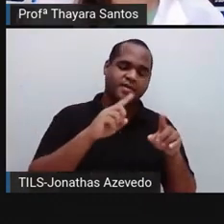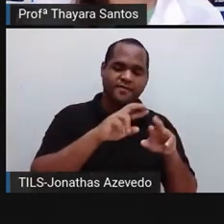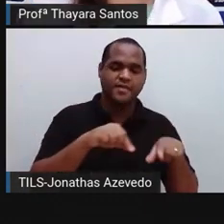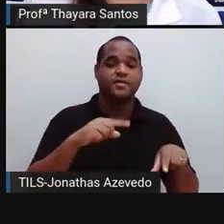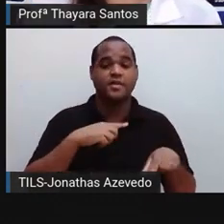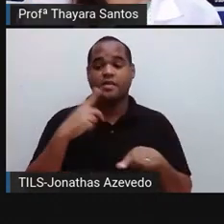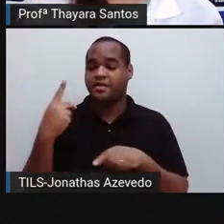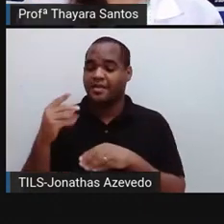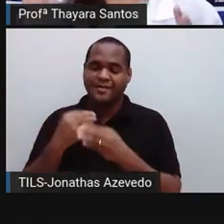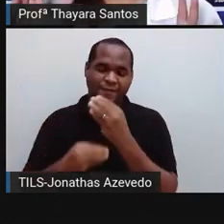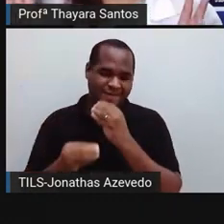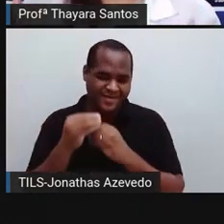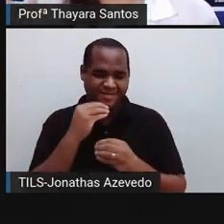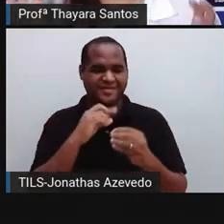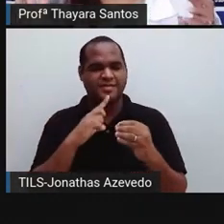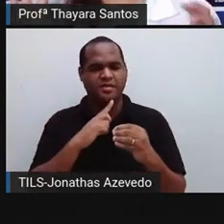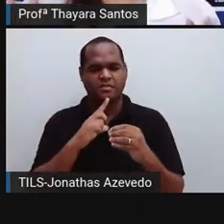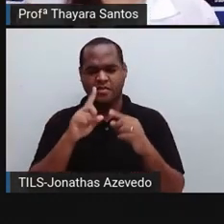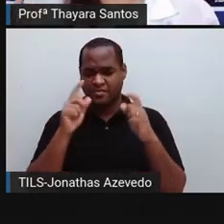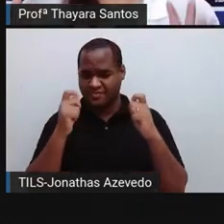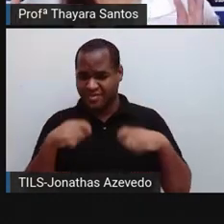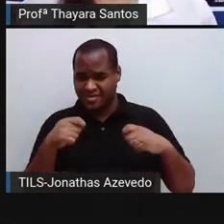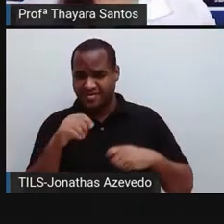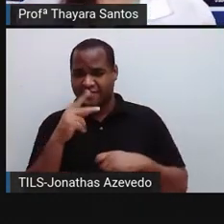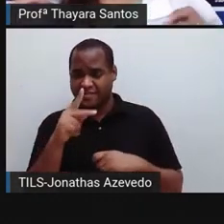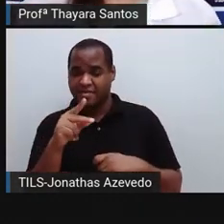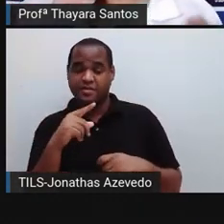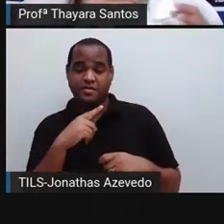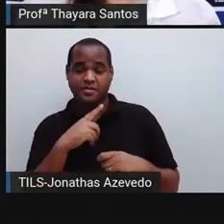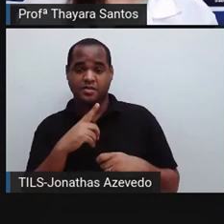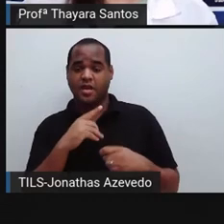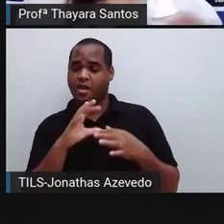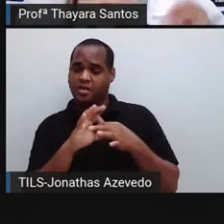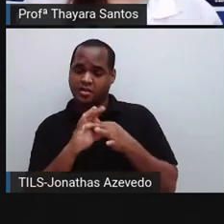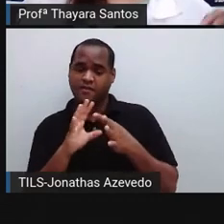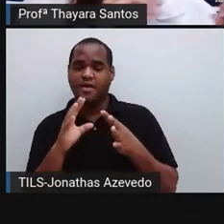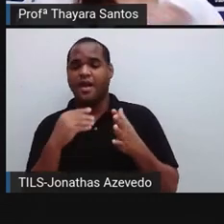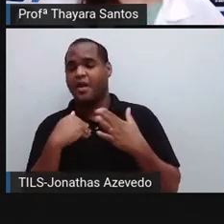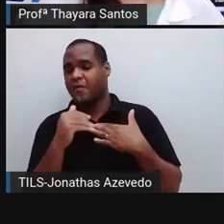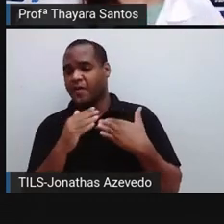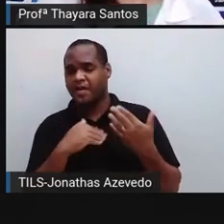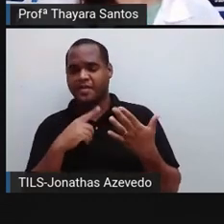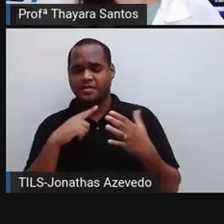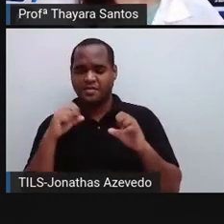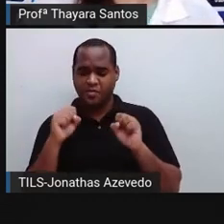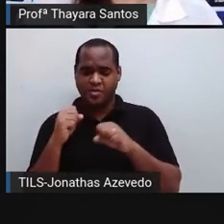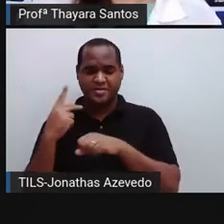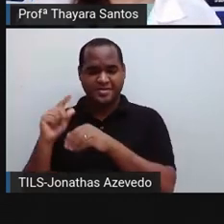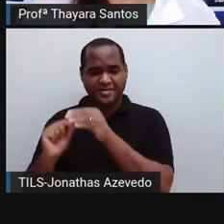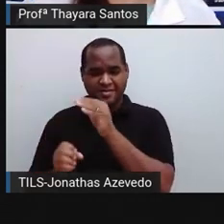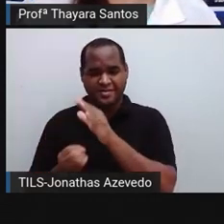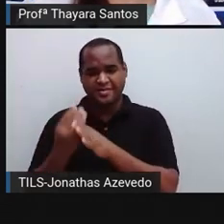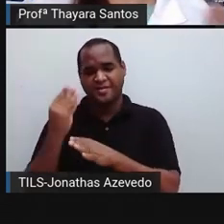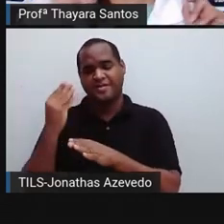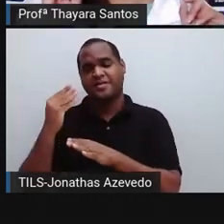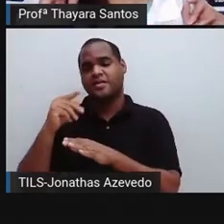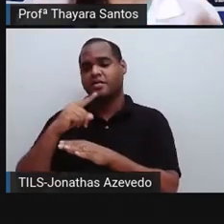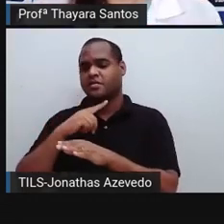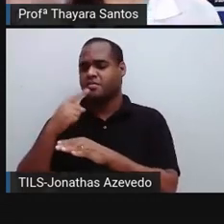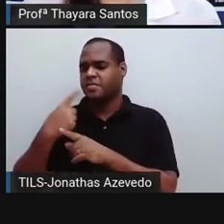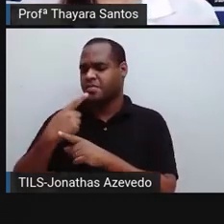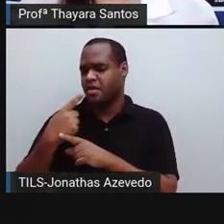está se alimentando. Então, não adianta vocês decorarem, ah, tal organismo sempre vai ser produtor consumidor